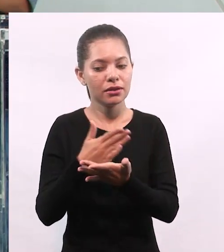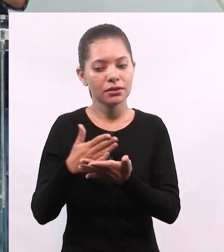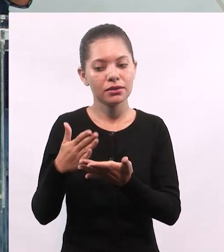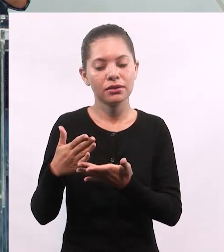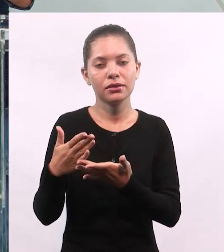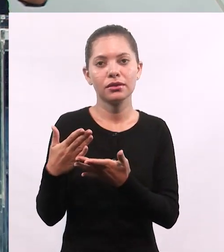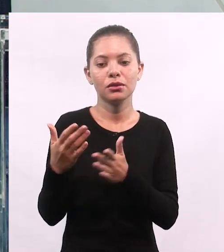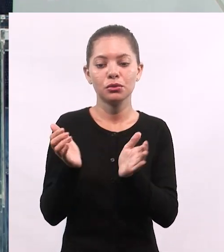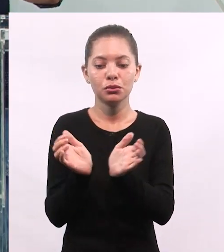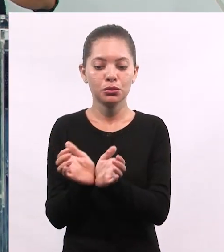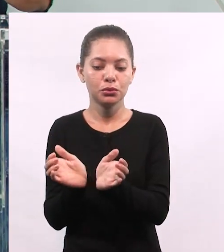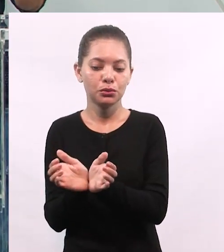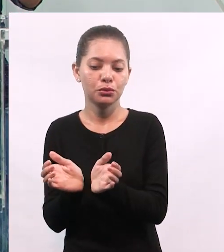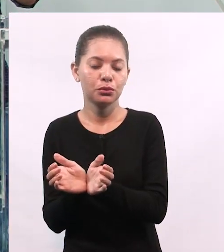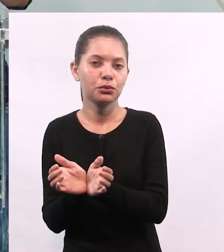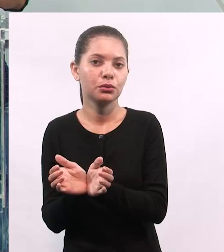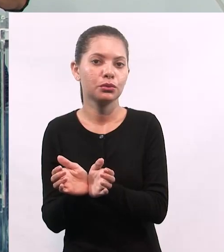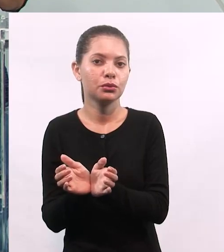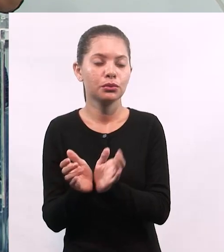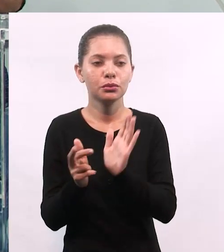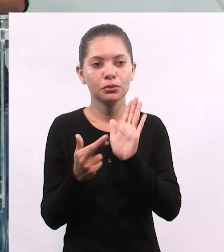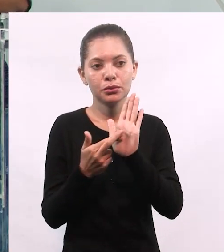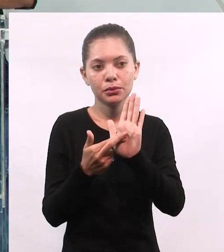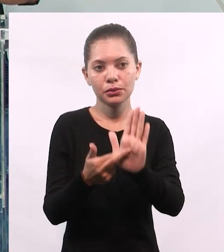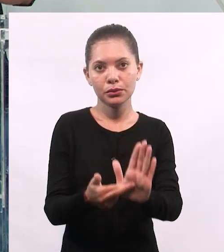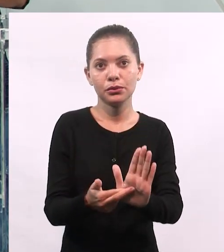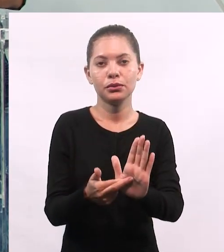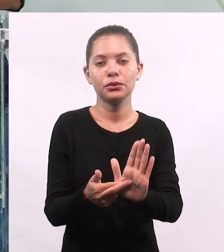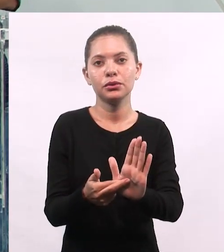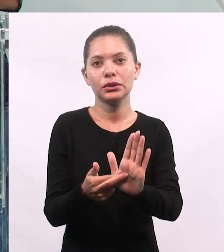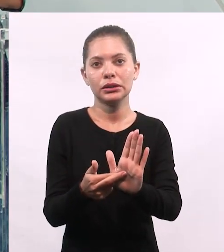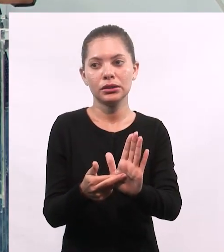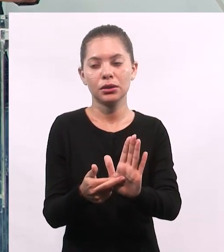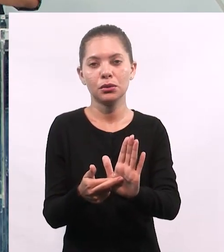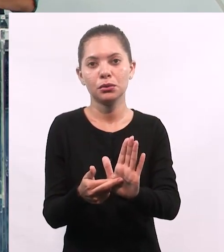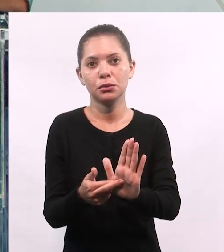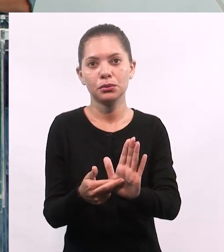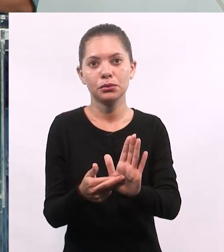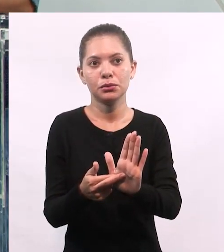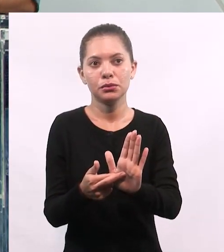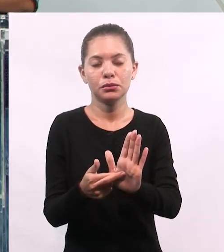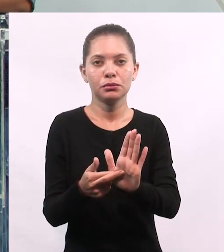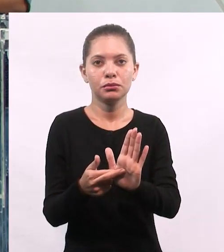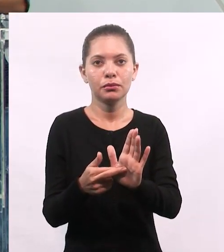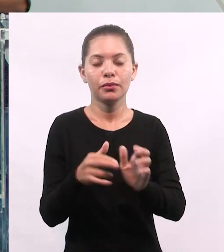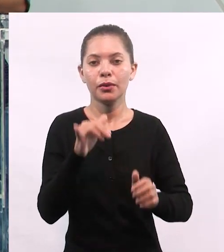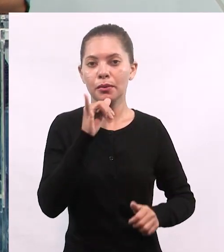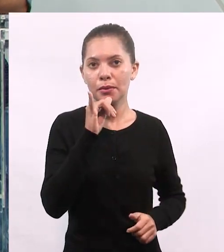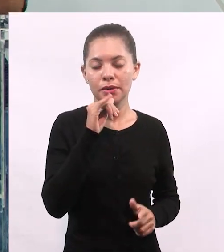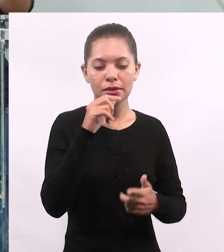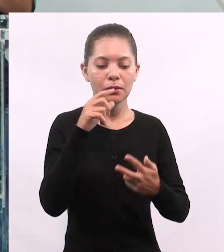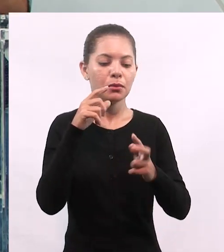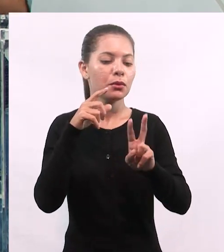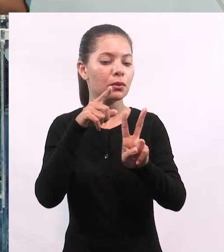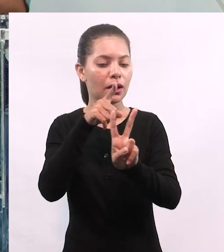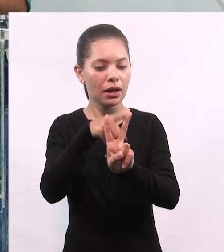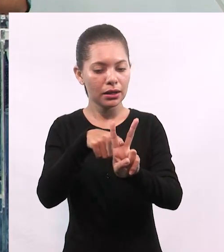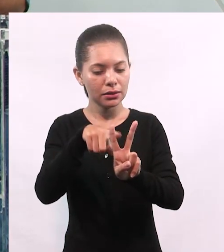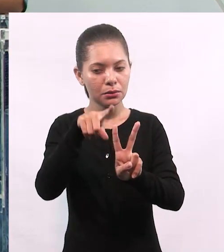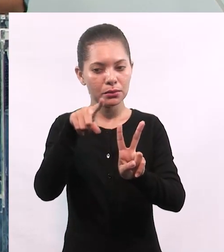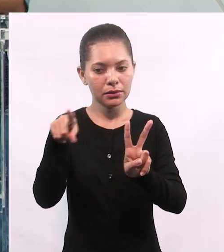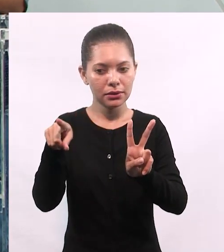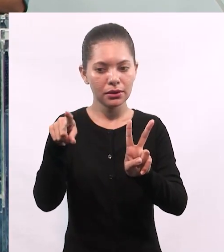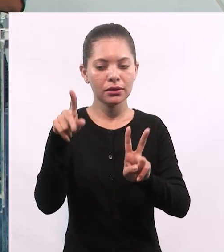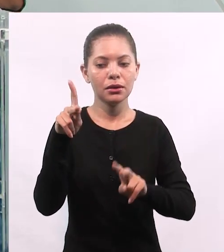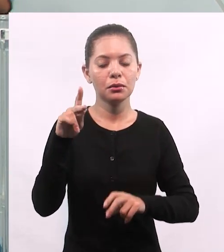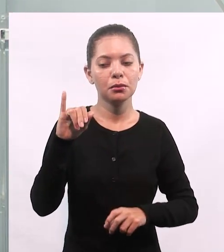chamado racional. Eu tenho uma representação irracional de um número, por exemplo, raiz quadrada, o próprio